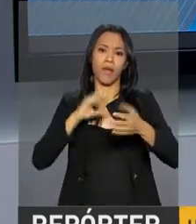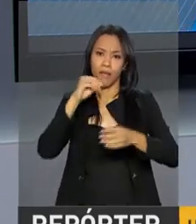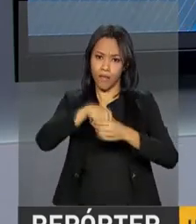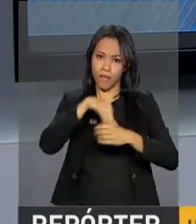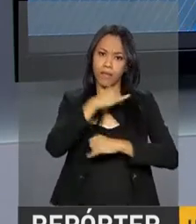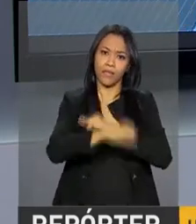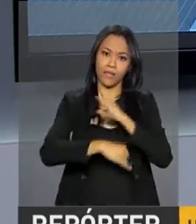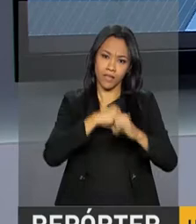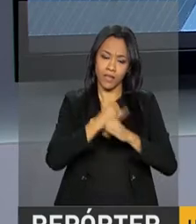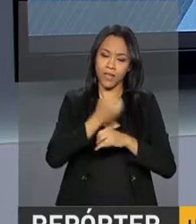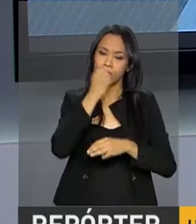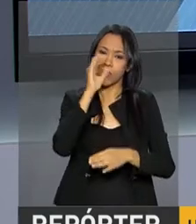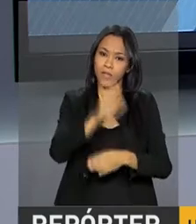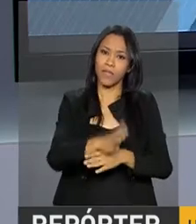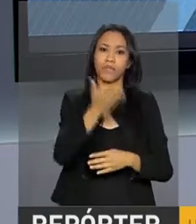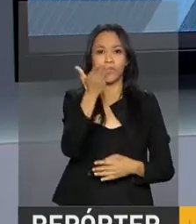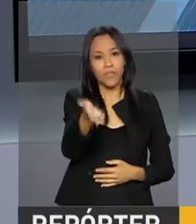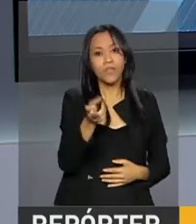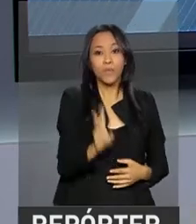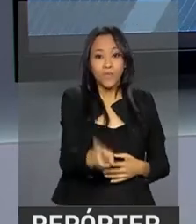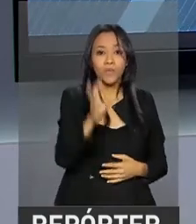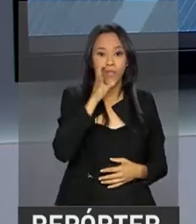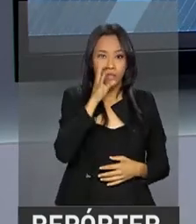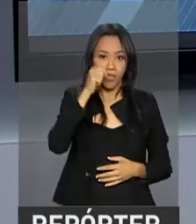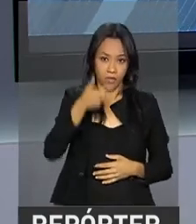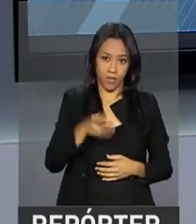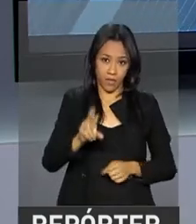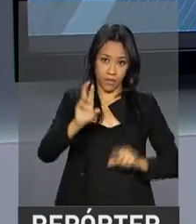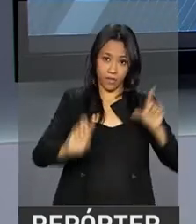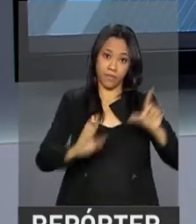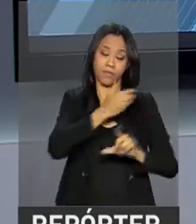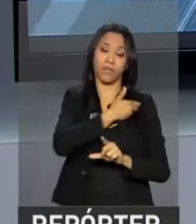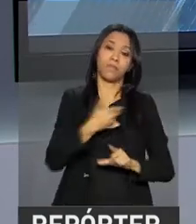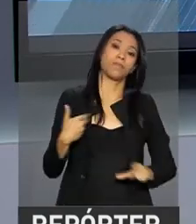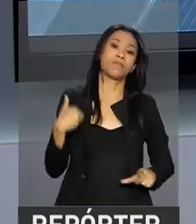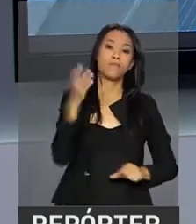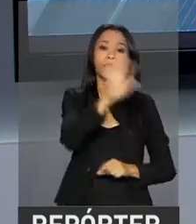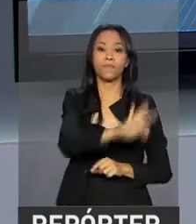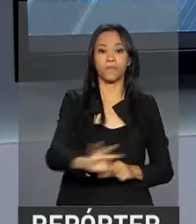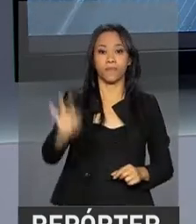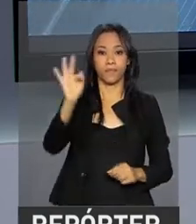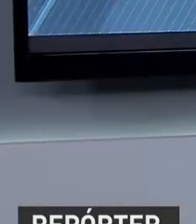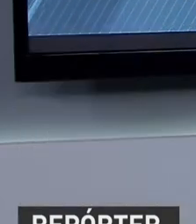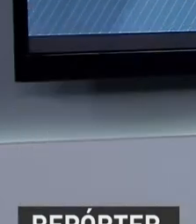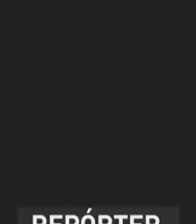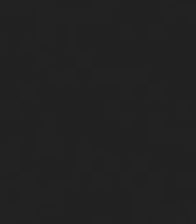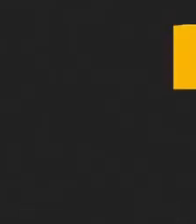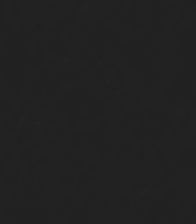na internet. Uma boa tarde para você e continue com a gente aqui na NBR, a TV do Governo Federal.